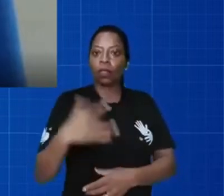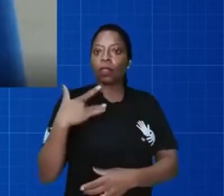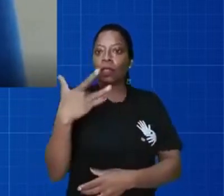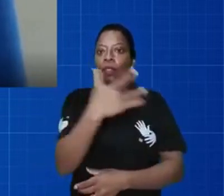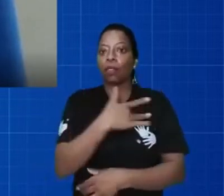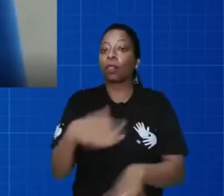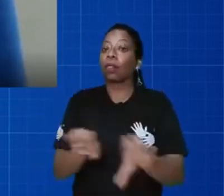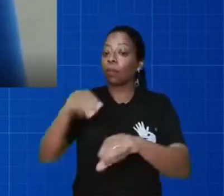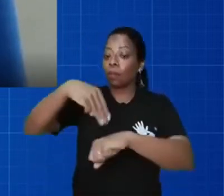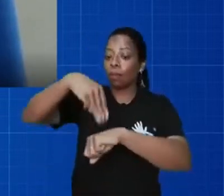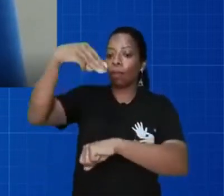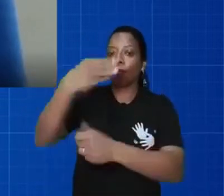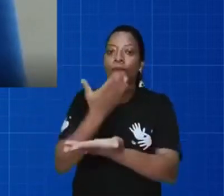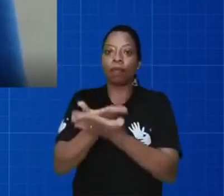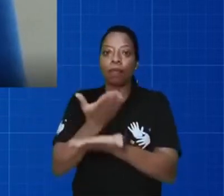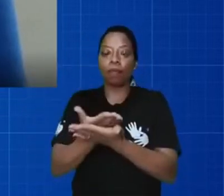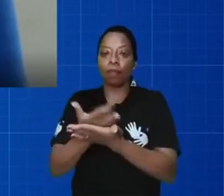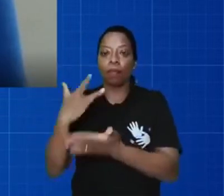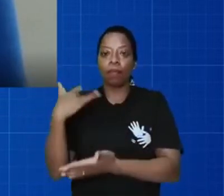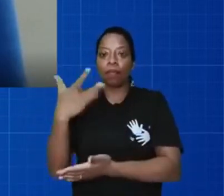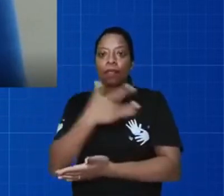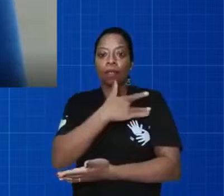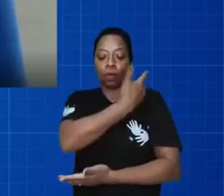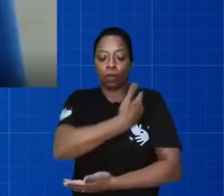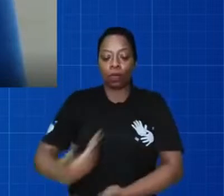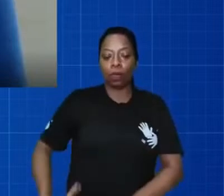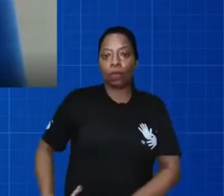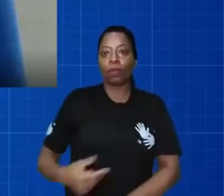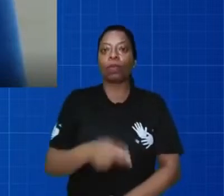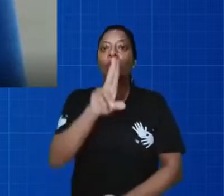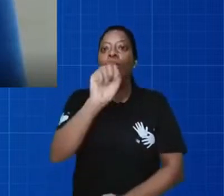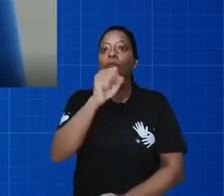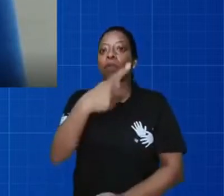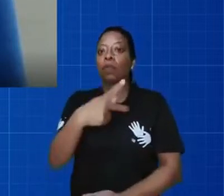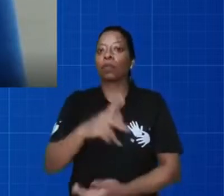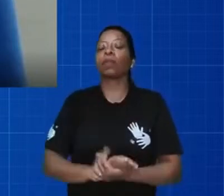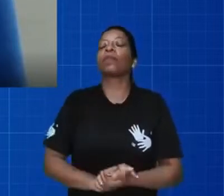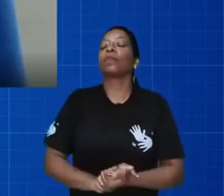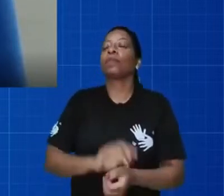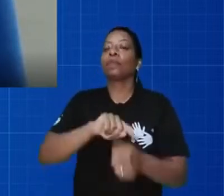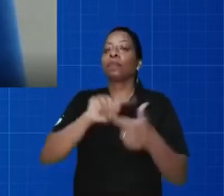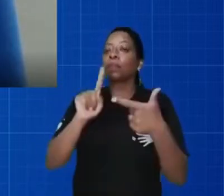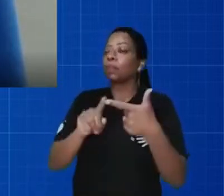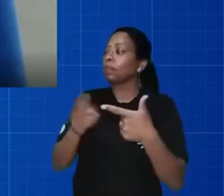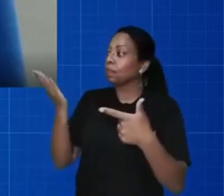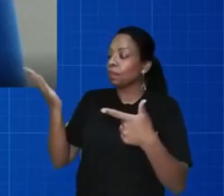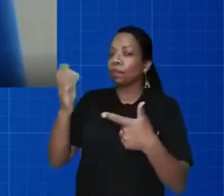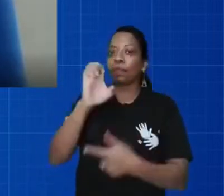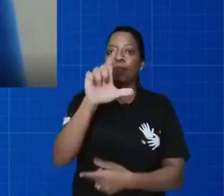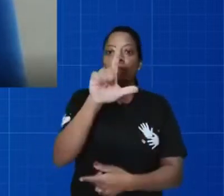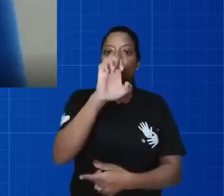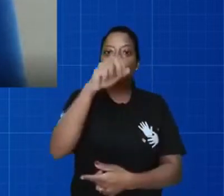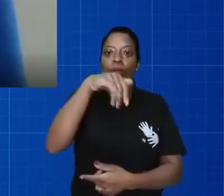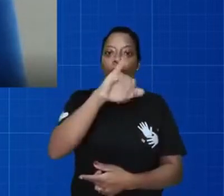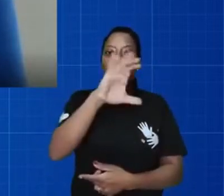é também mestrando em enfermagem de saúde pública pela USP. E a minha colega, Elenice Augusta Mazur